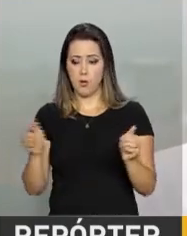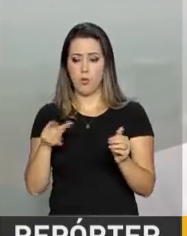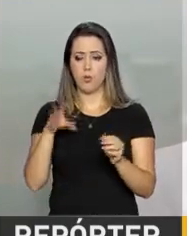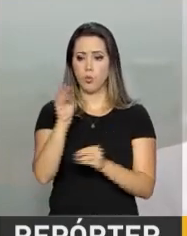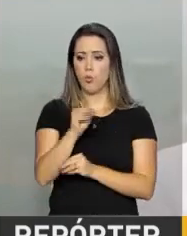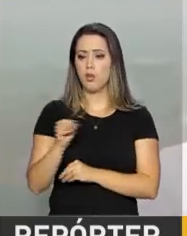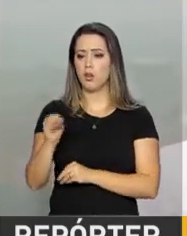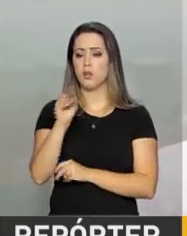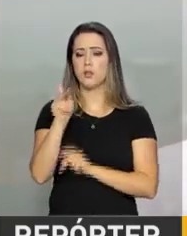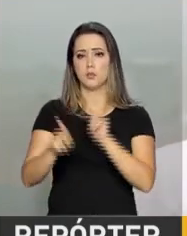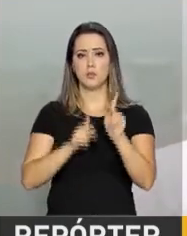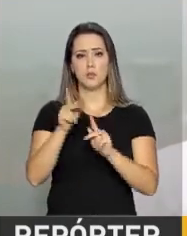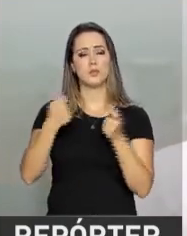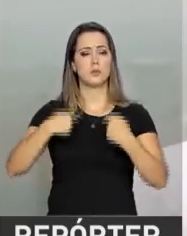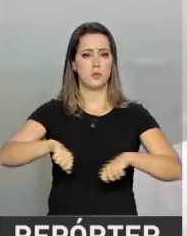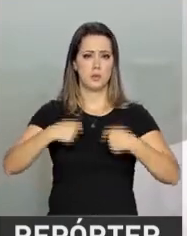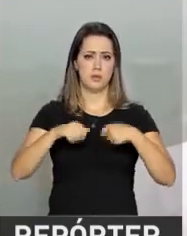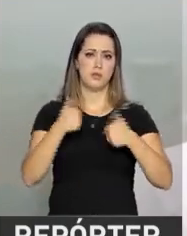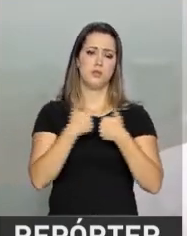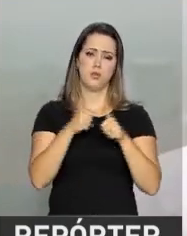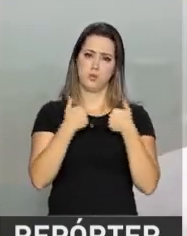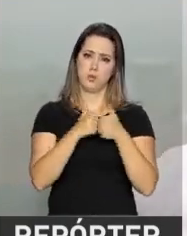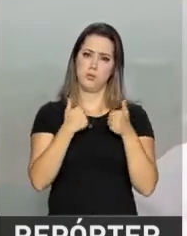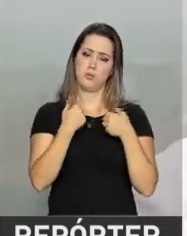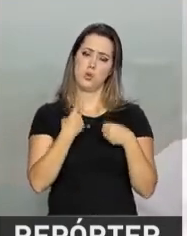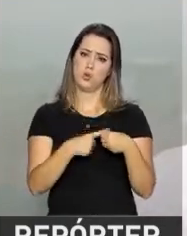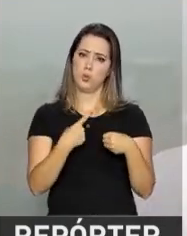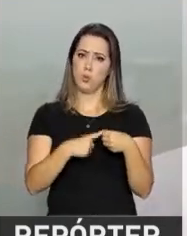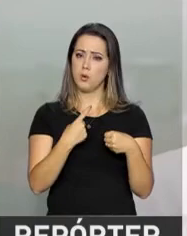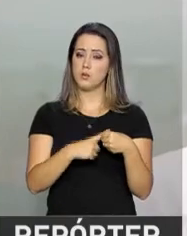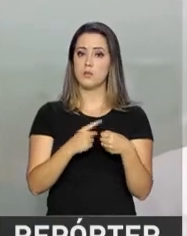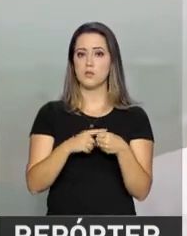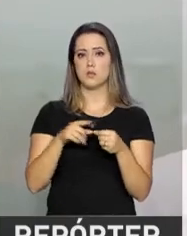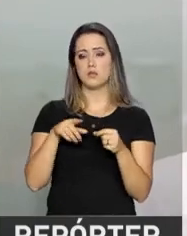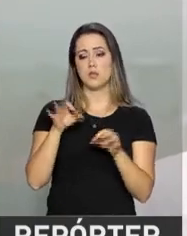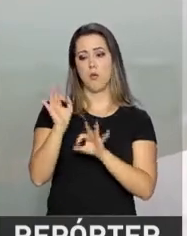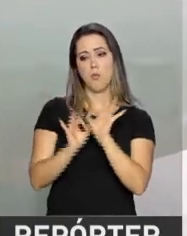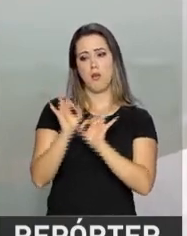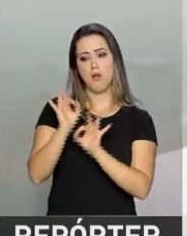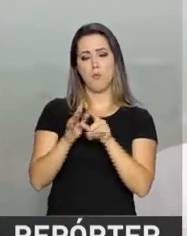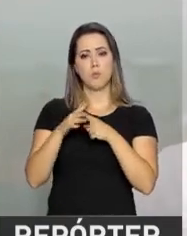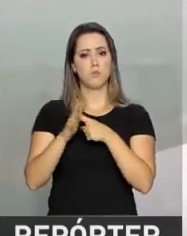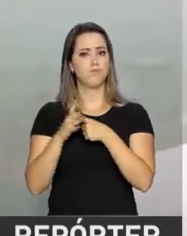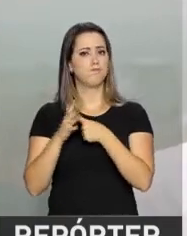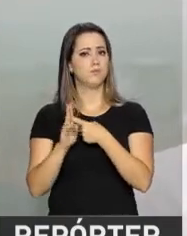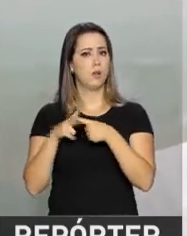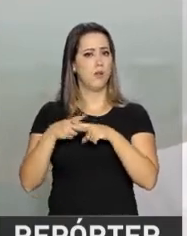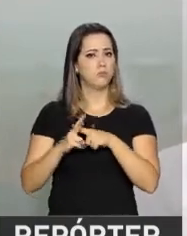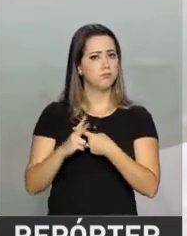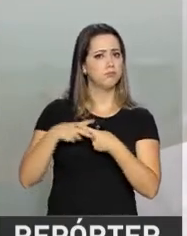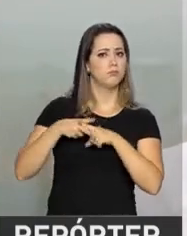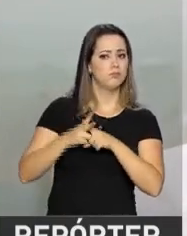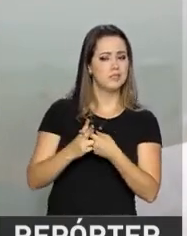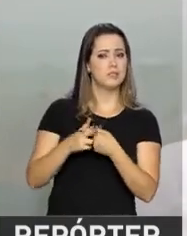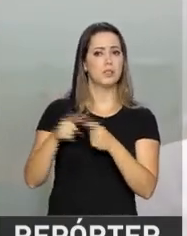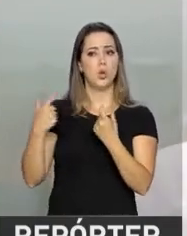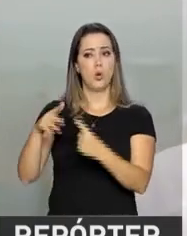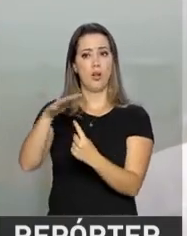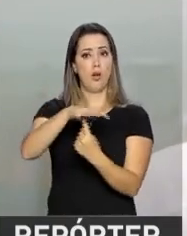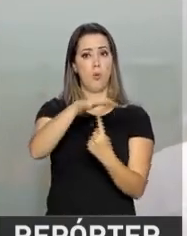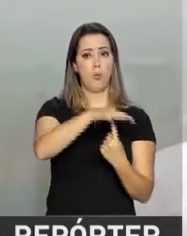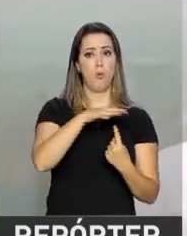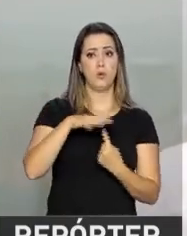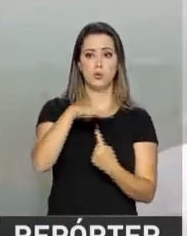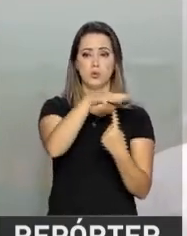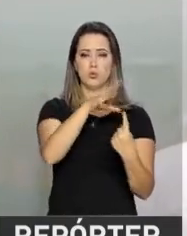principalmente aqueles que mais precisam do transporte público municipal, reformando terminais de integração e terminais que são